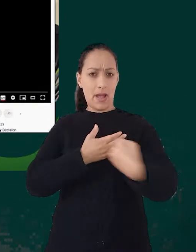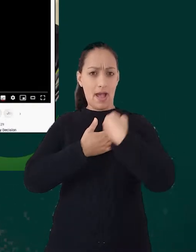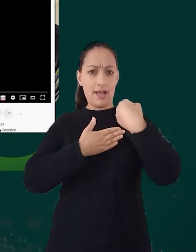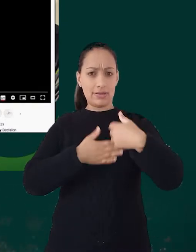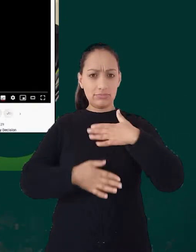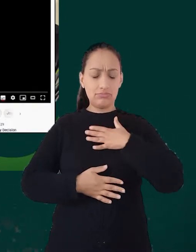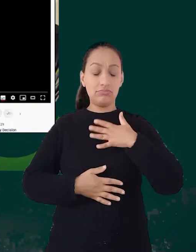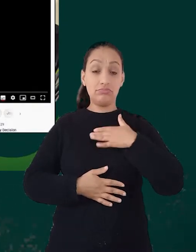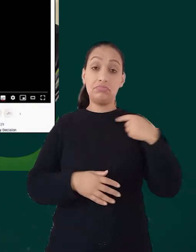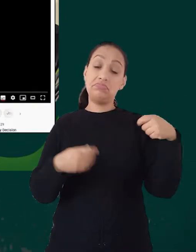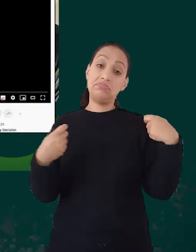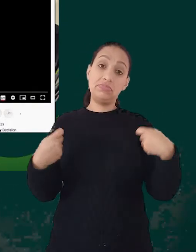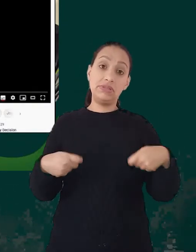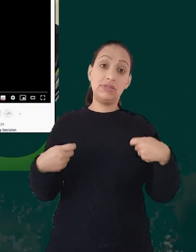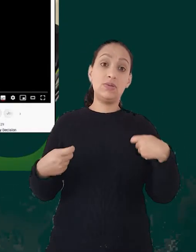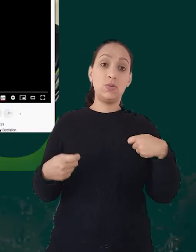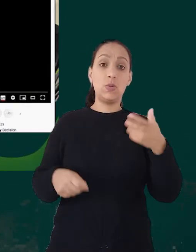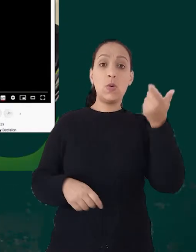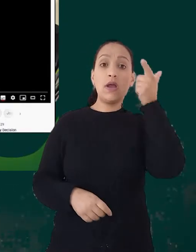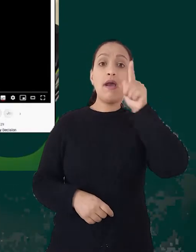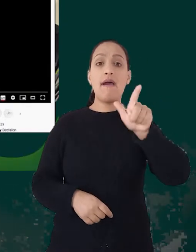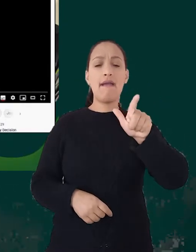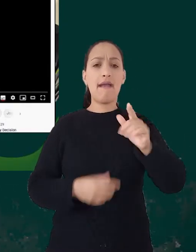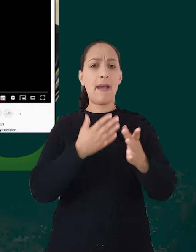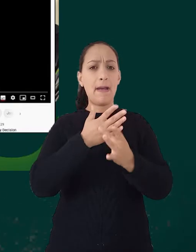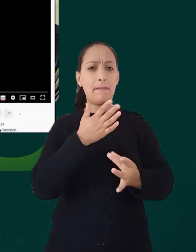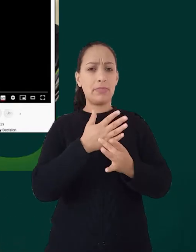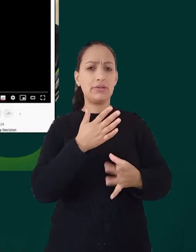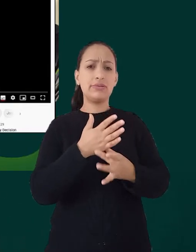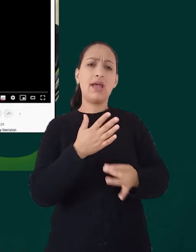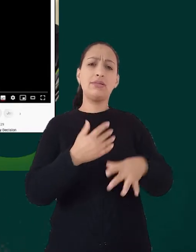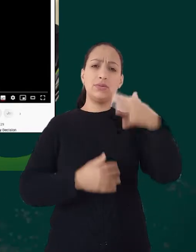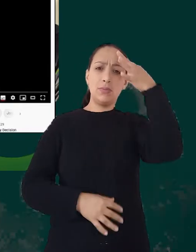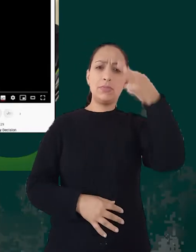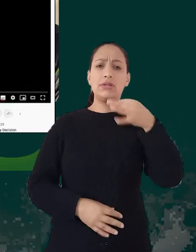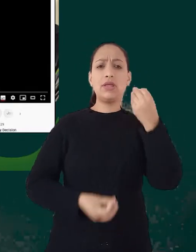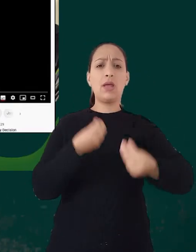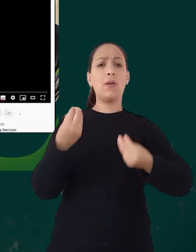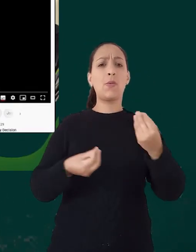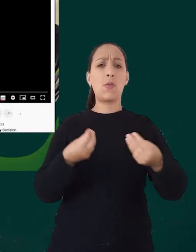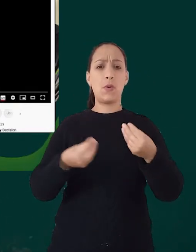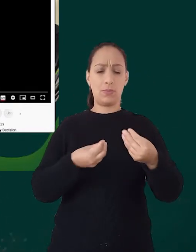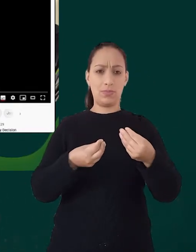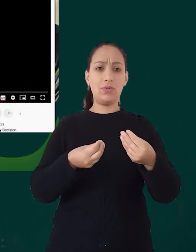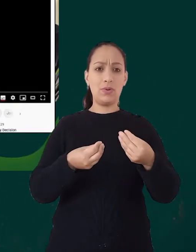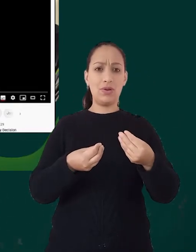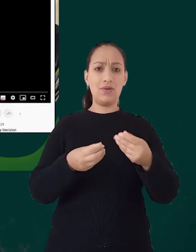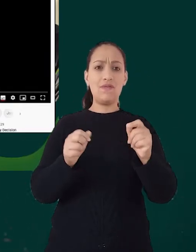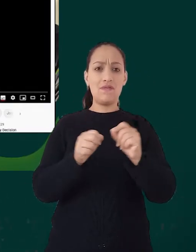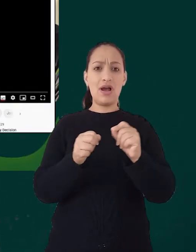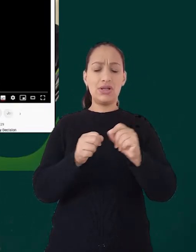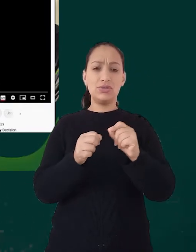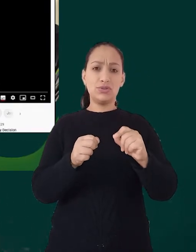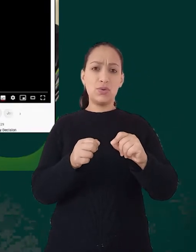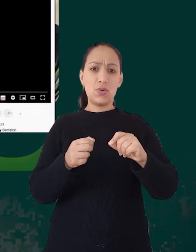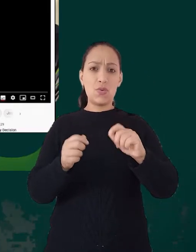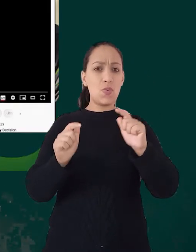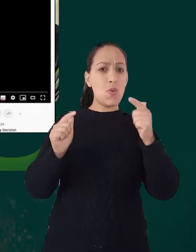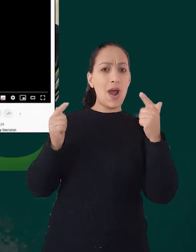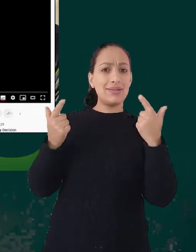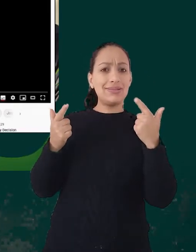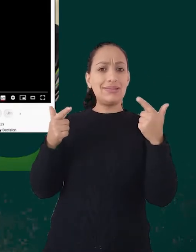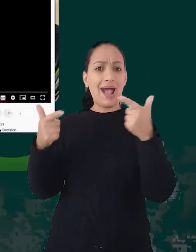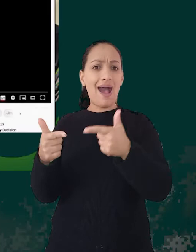preciso ganhar mais habilidades, eu preciso compreender como eu faço o bloco do ataque, eu não posso